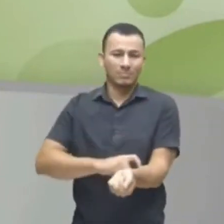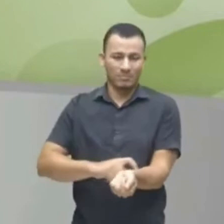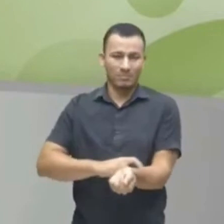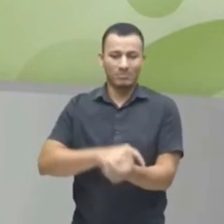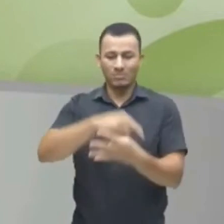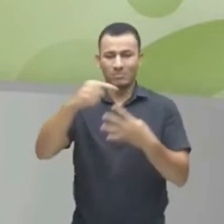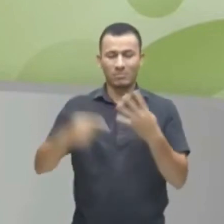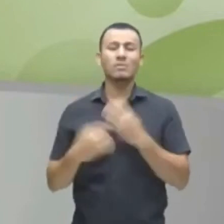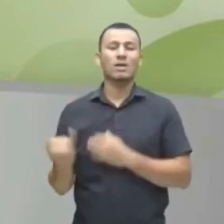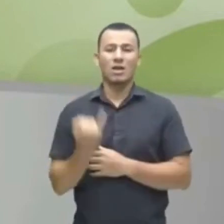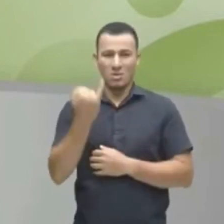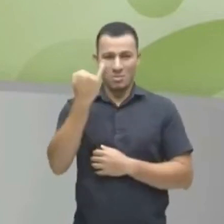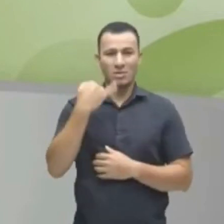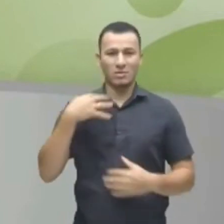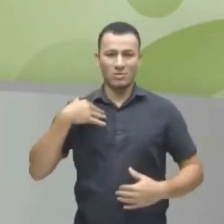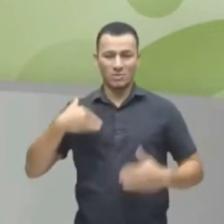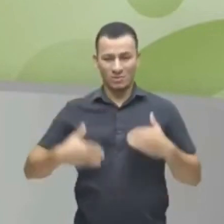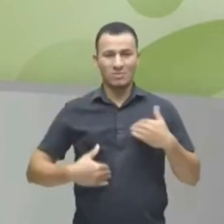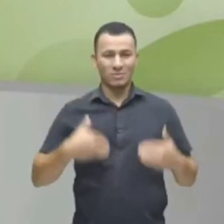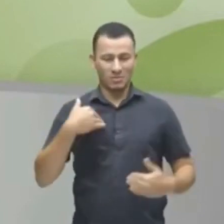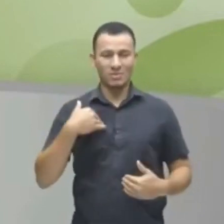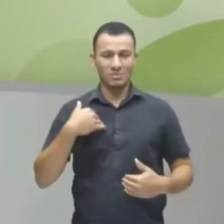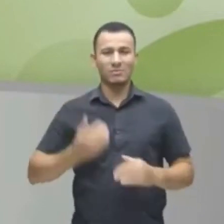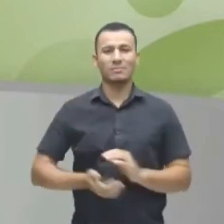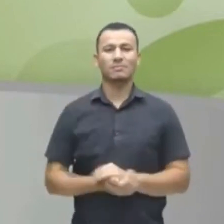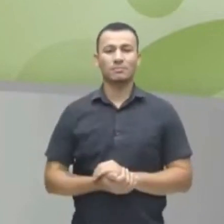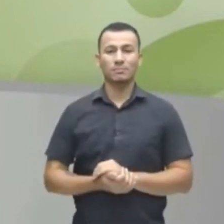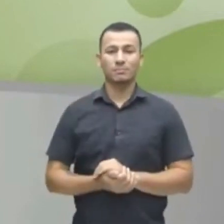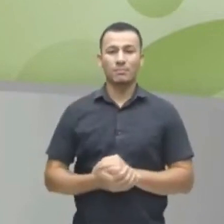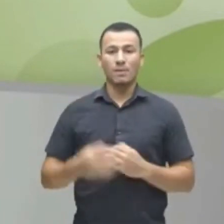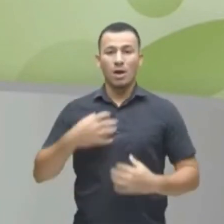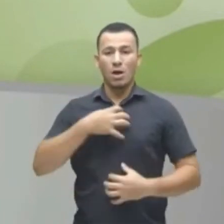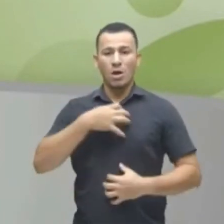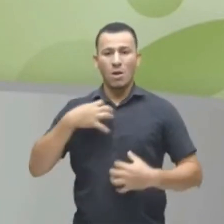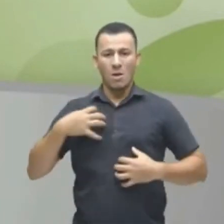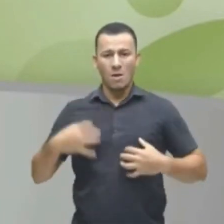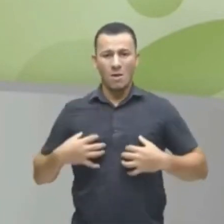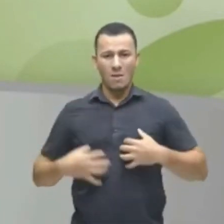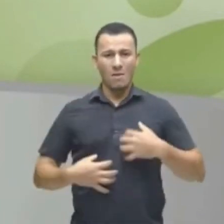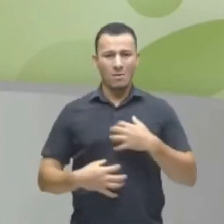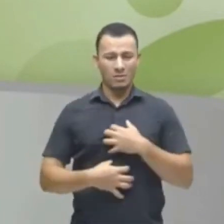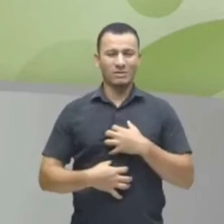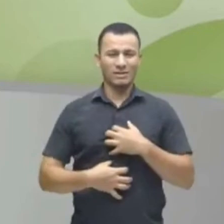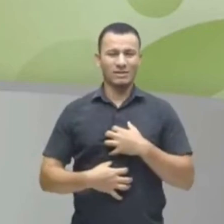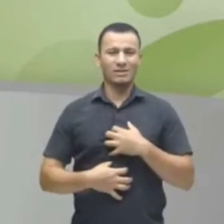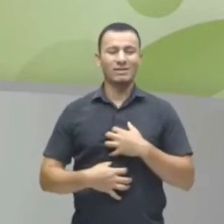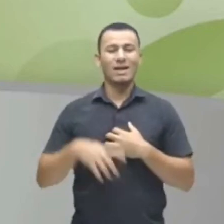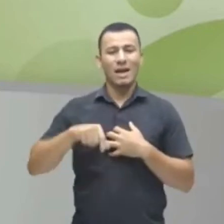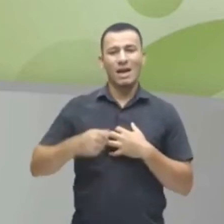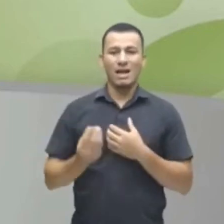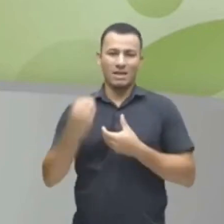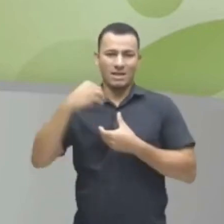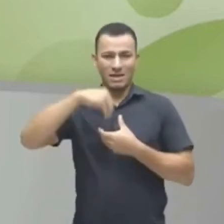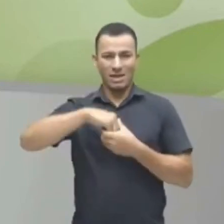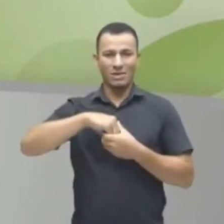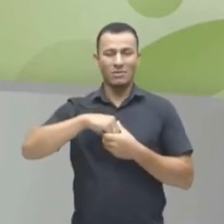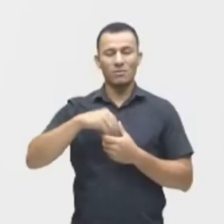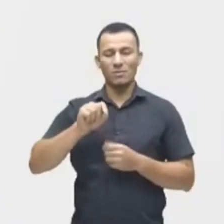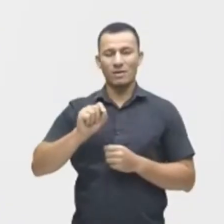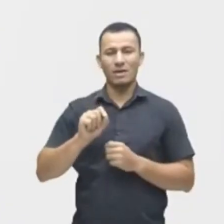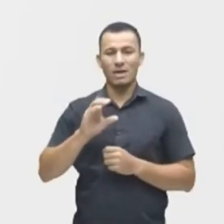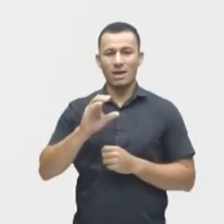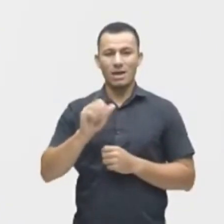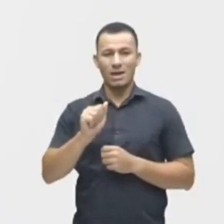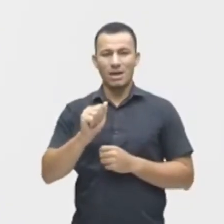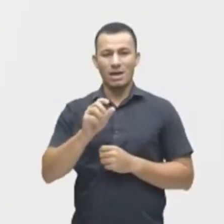esse transporte. E aí esses órgãos são órgãos frequentemente do sistema cardiovascular. Mostrei